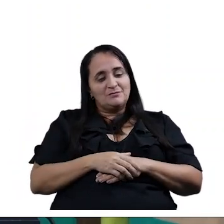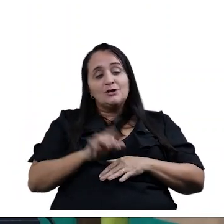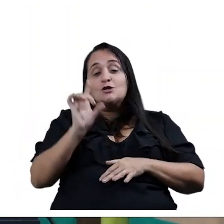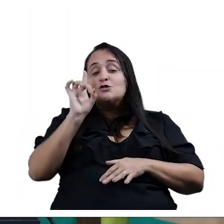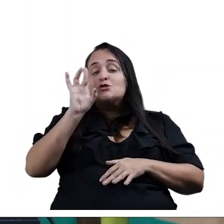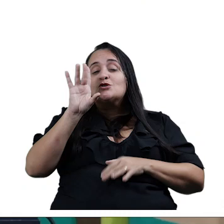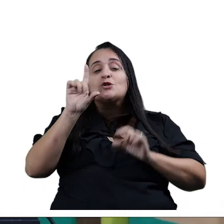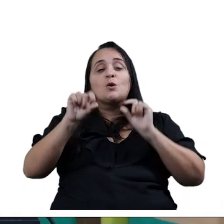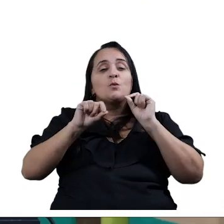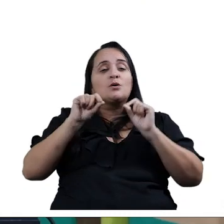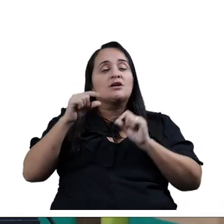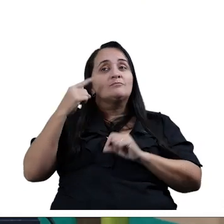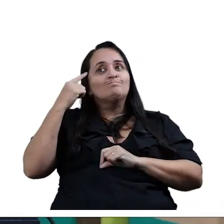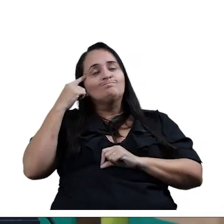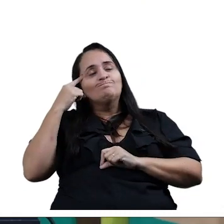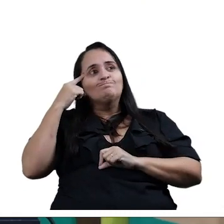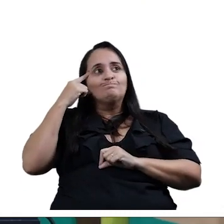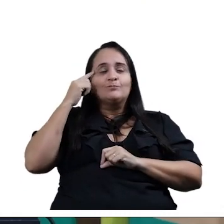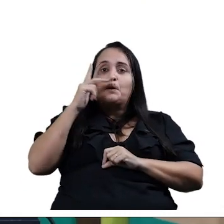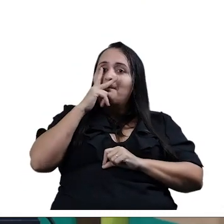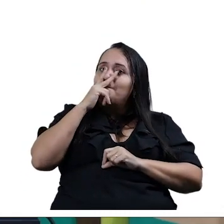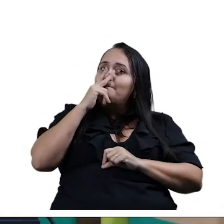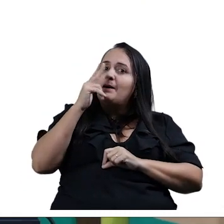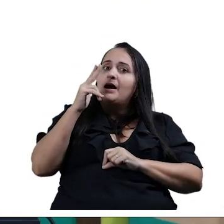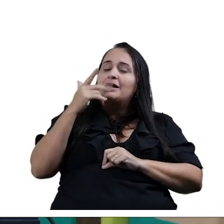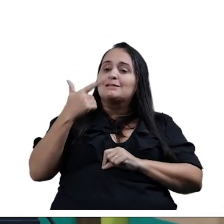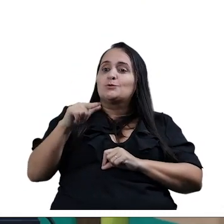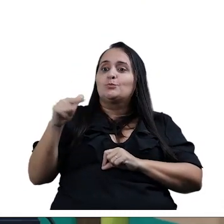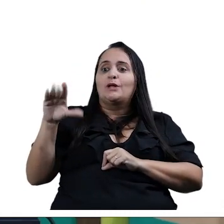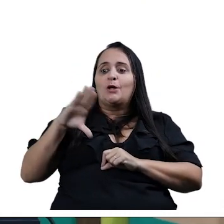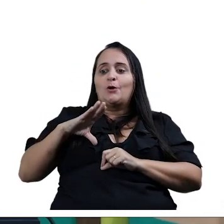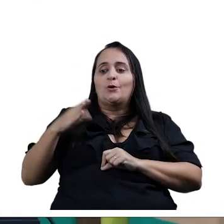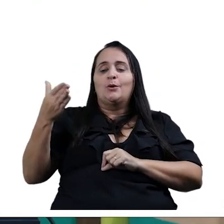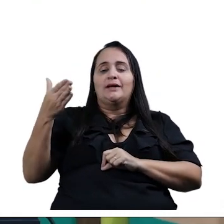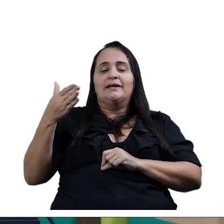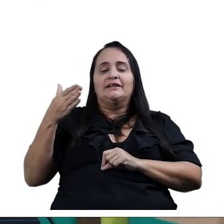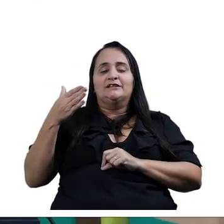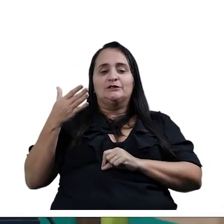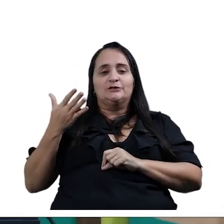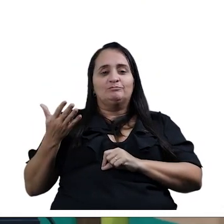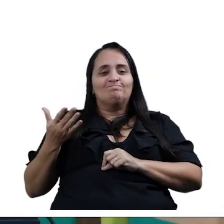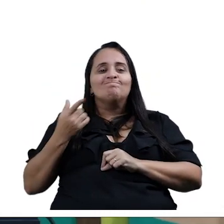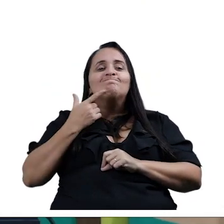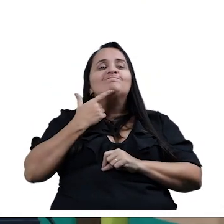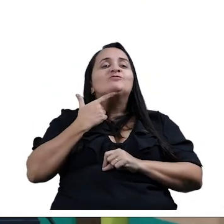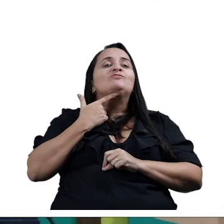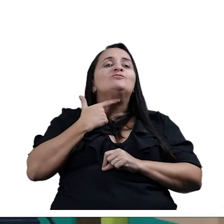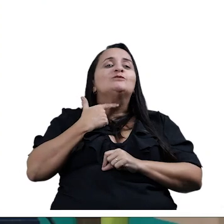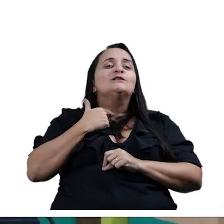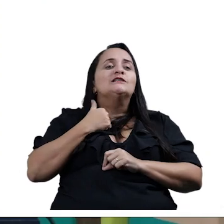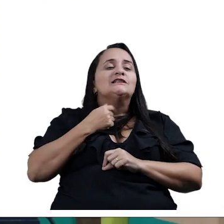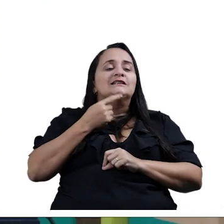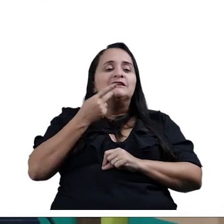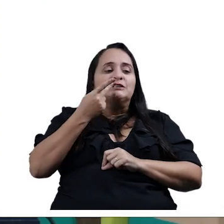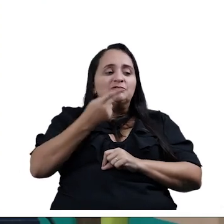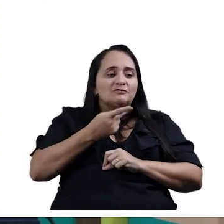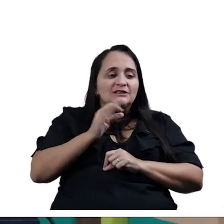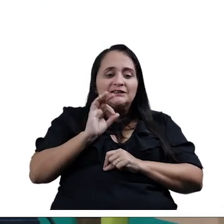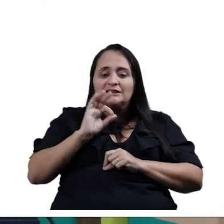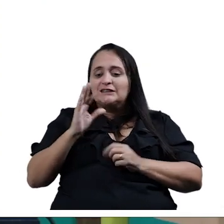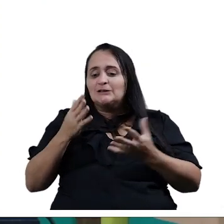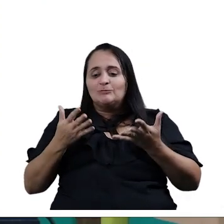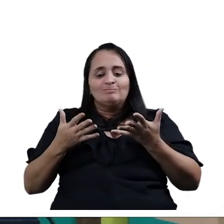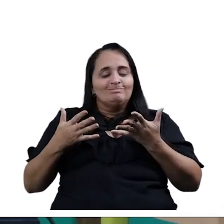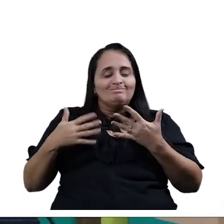falando. Ele está dizendo o quê? Que parecia que ela estava com nenhuma vontade e estava procurando